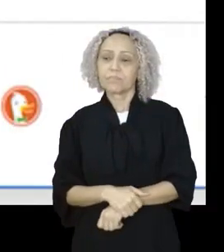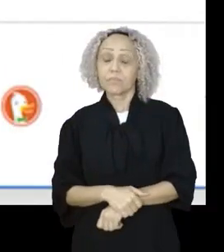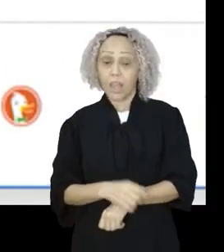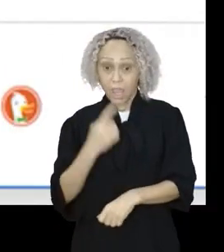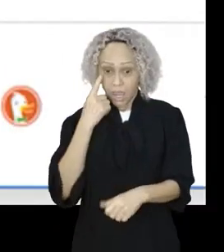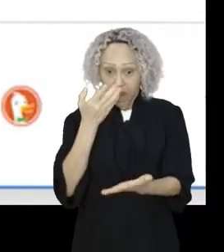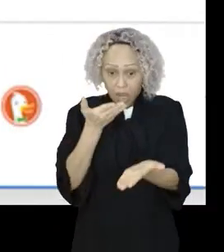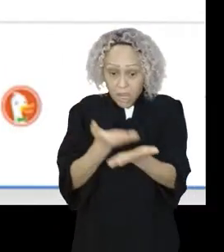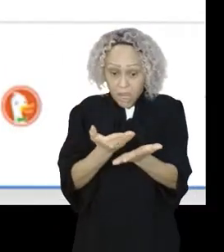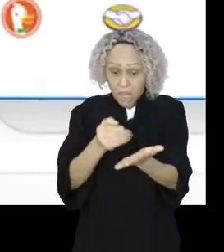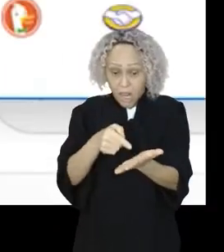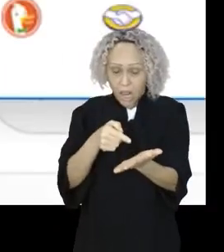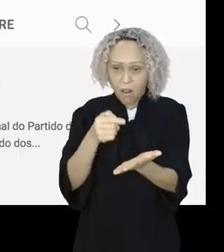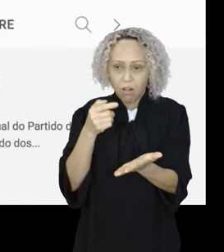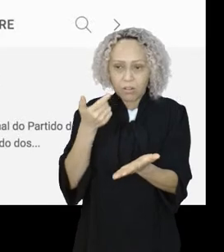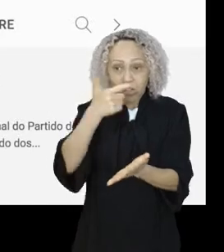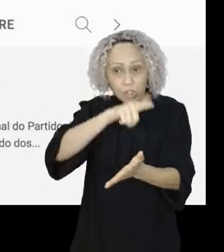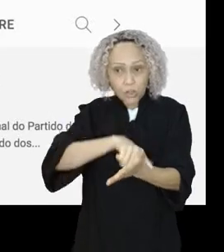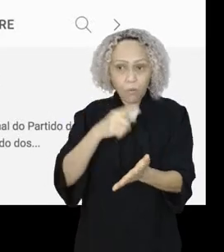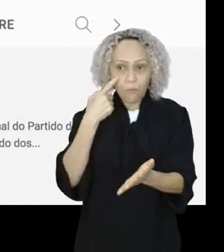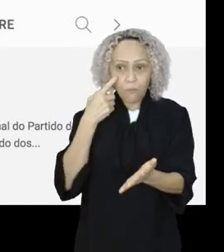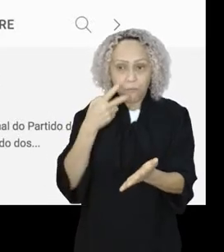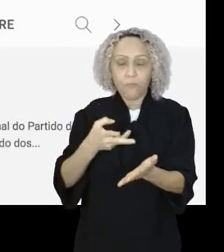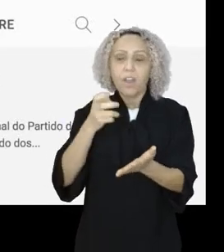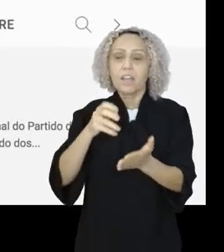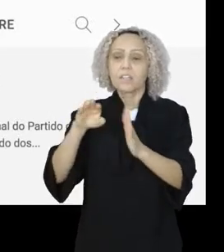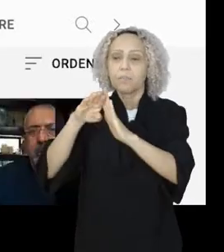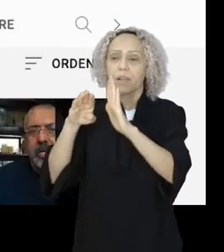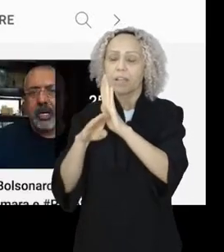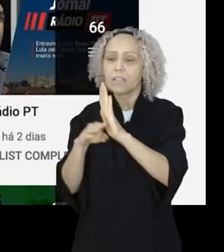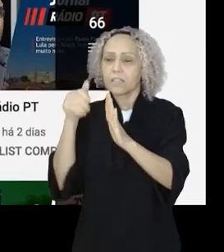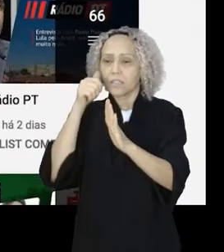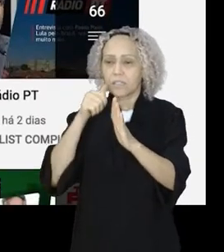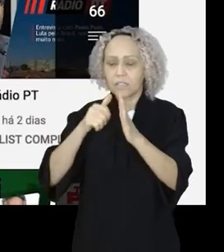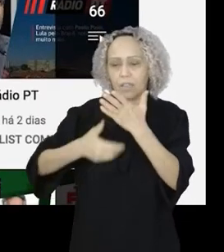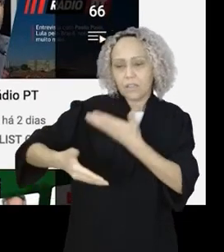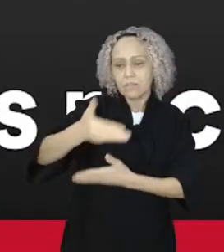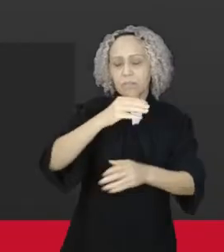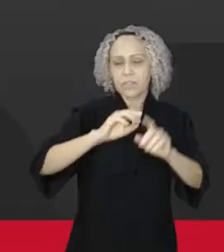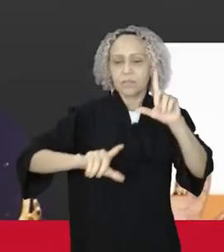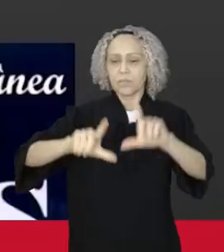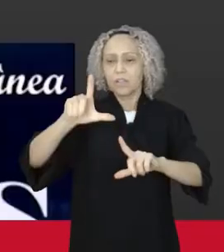Reveja esta e outras aulas na playlist TV Elas por Elas Formação,